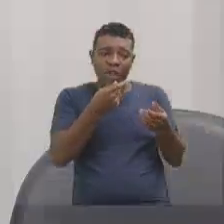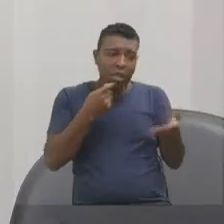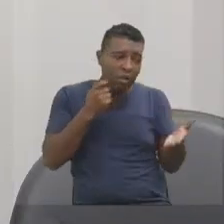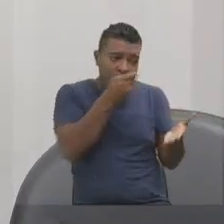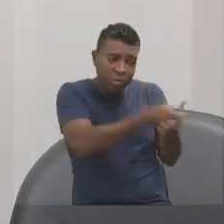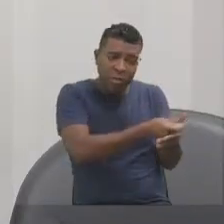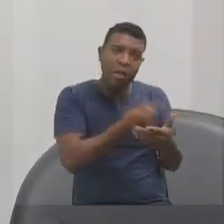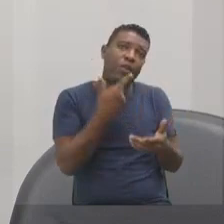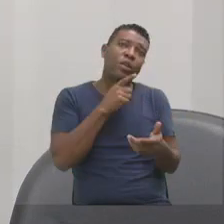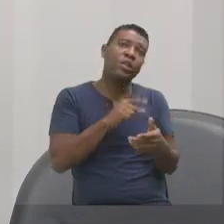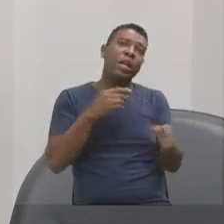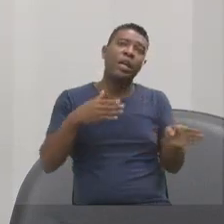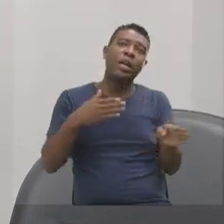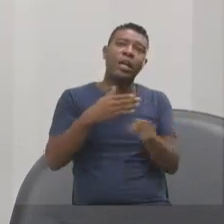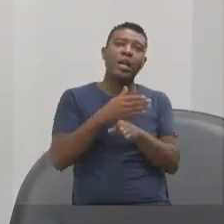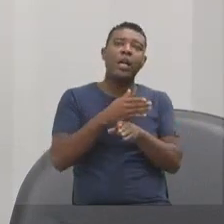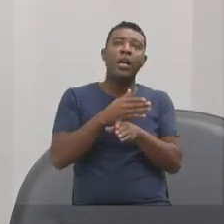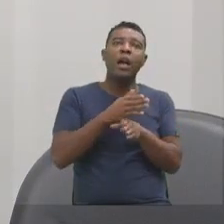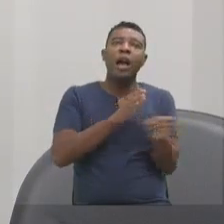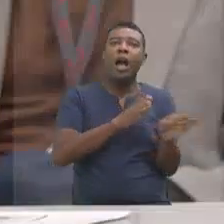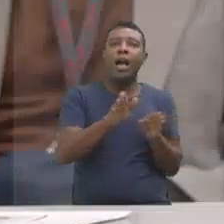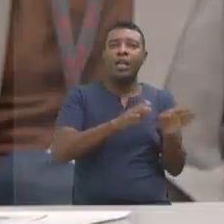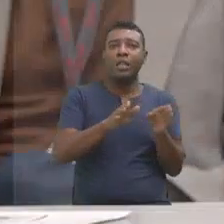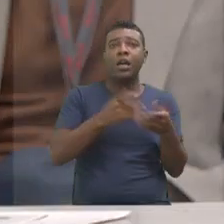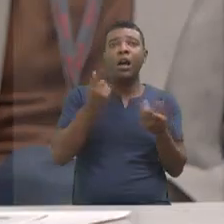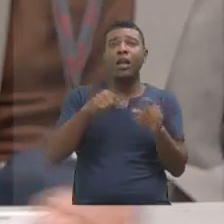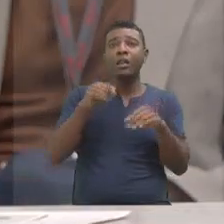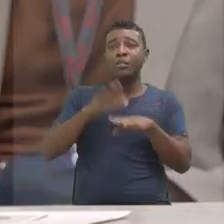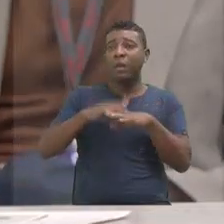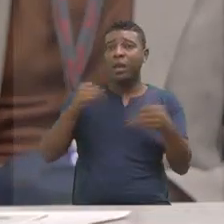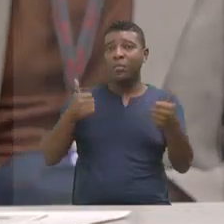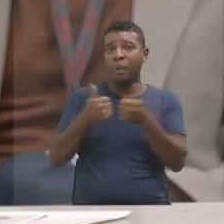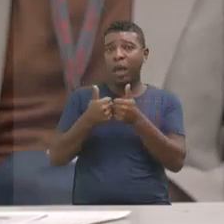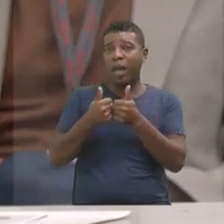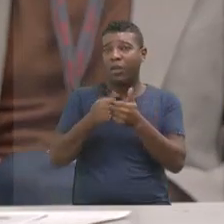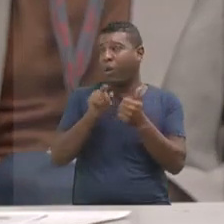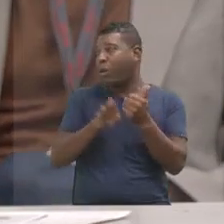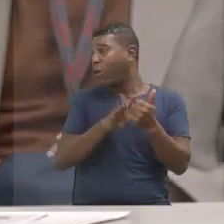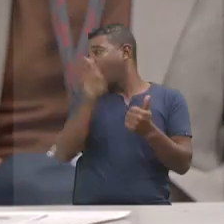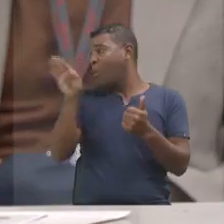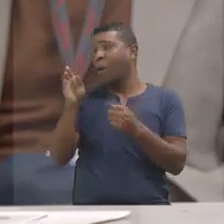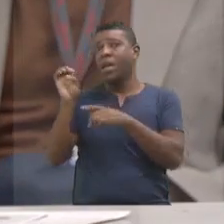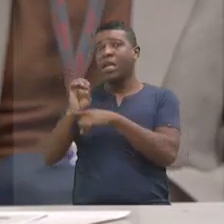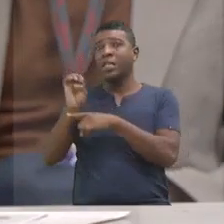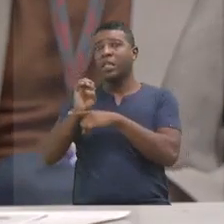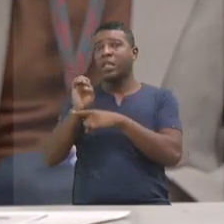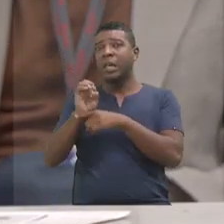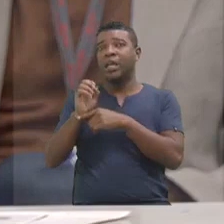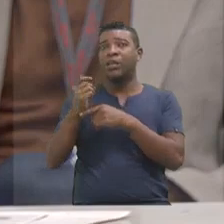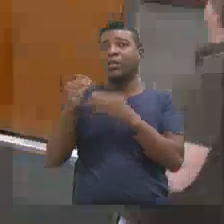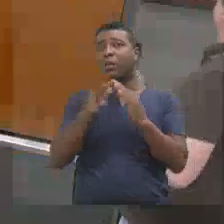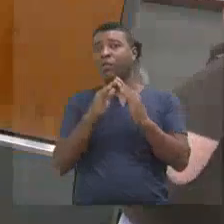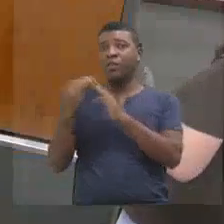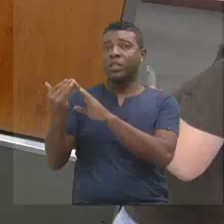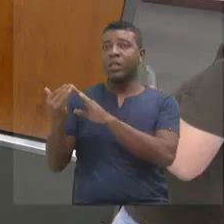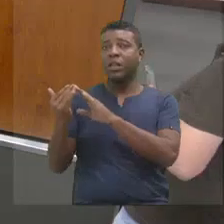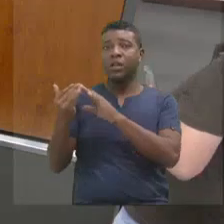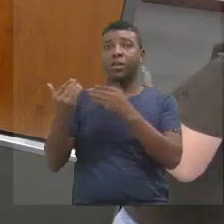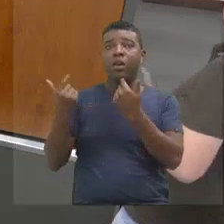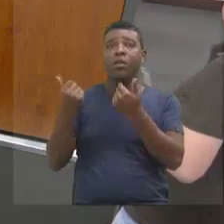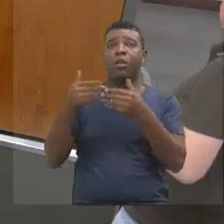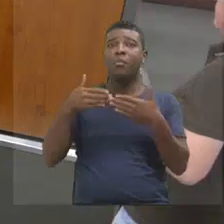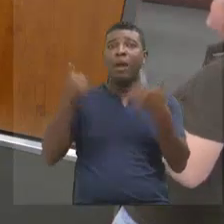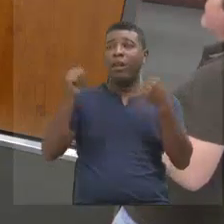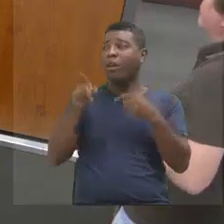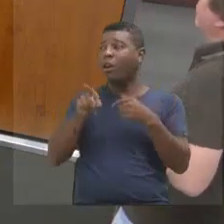importante a gente ter essa consciência que às vezes está mais perto a gente ir no estado vizinho do que andar 200 km para ir no